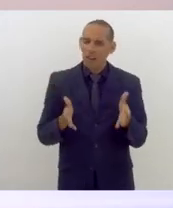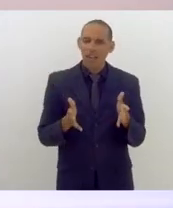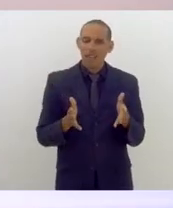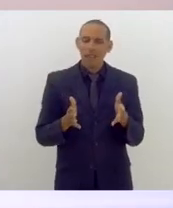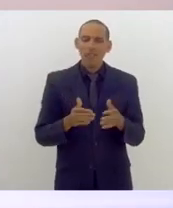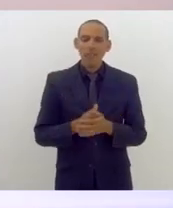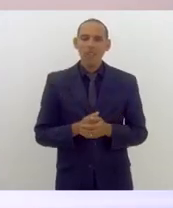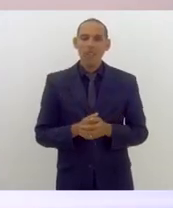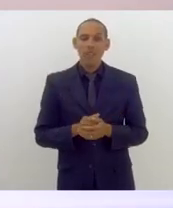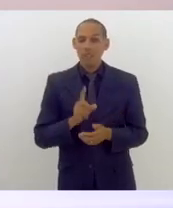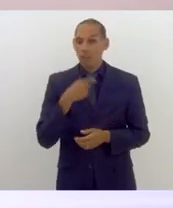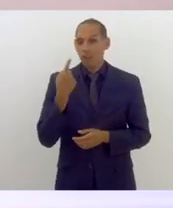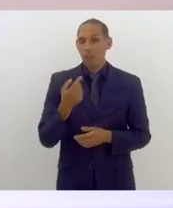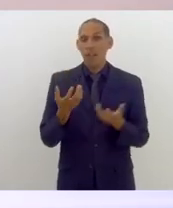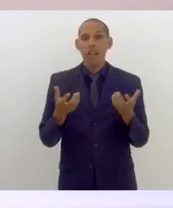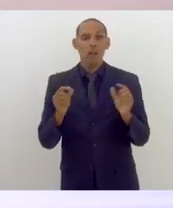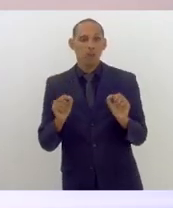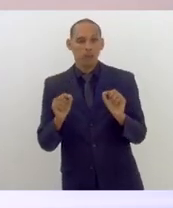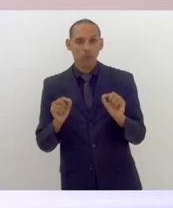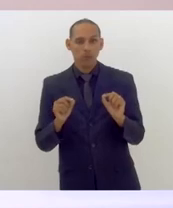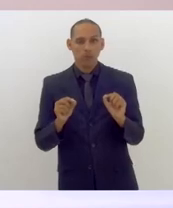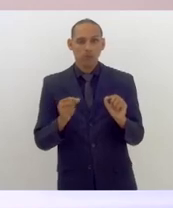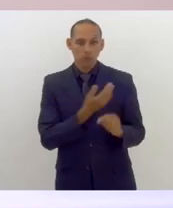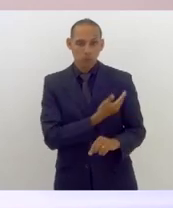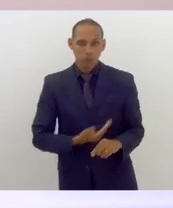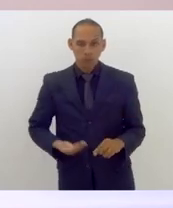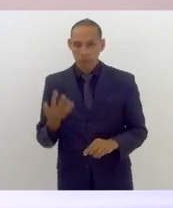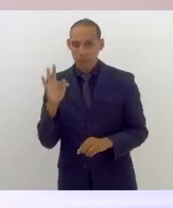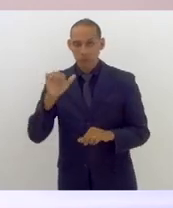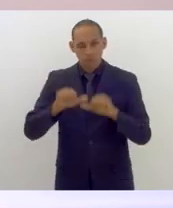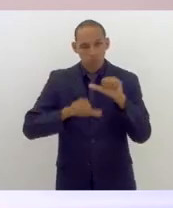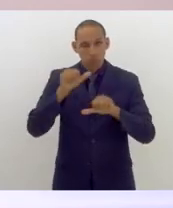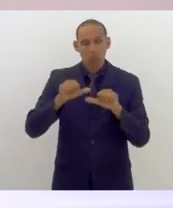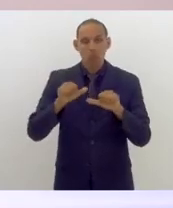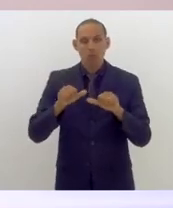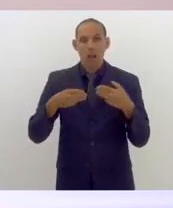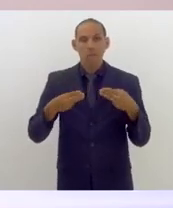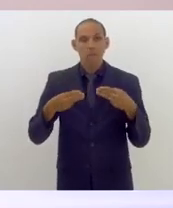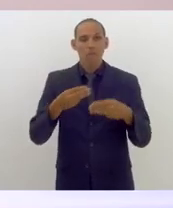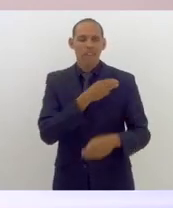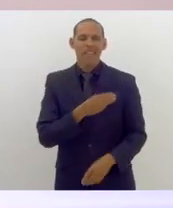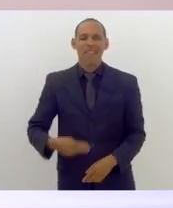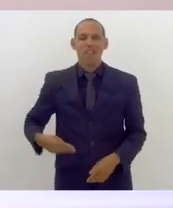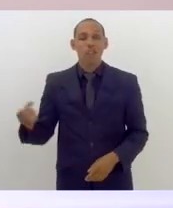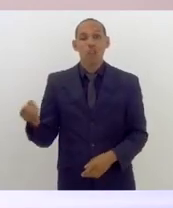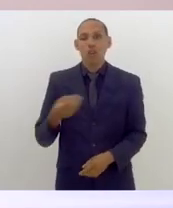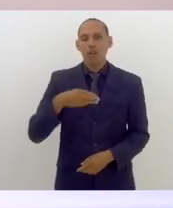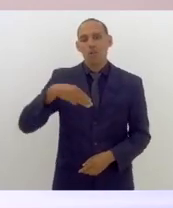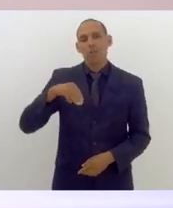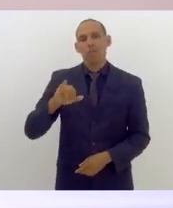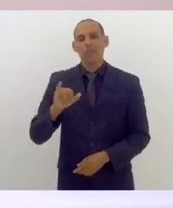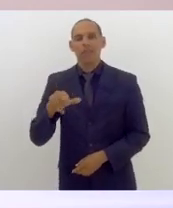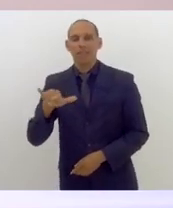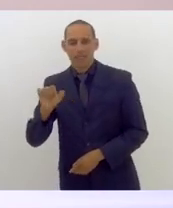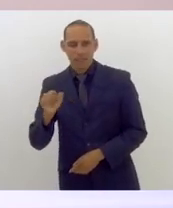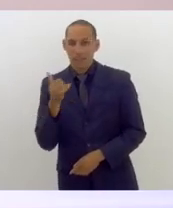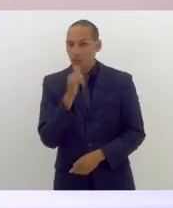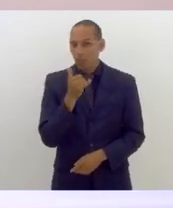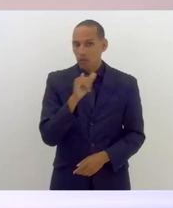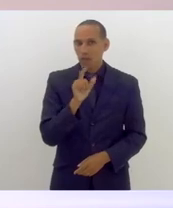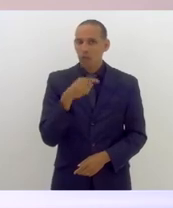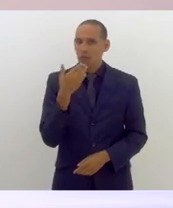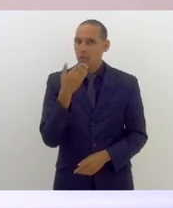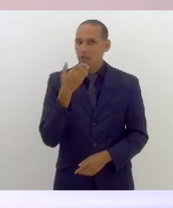é que com a mudança no governo federal o novo Ministro de Minas e energia através da solicitação